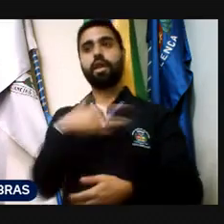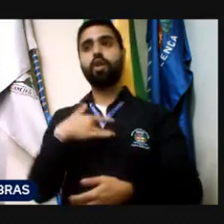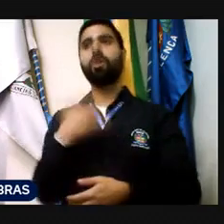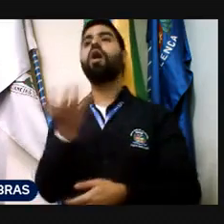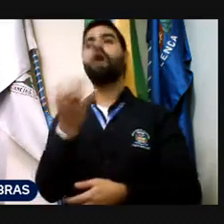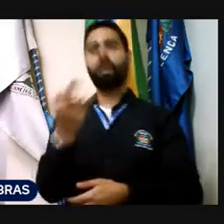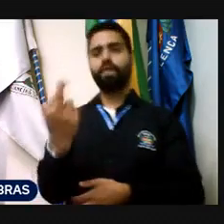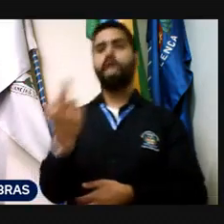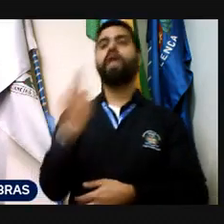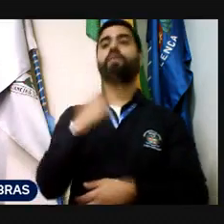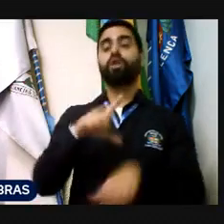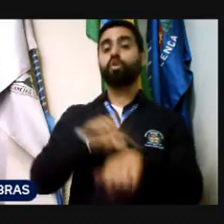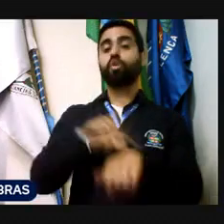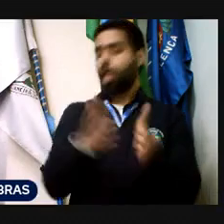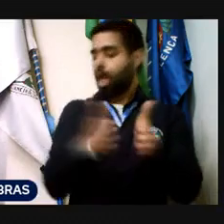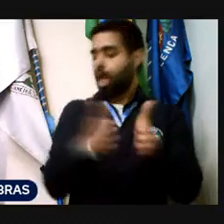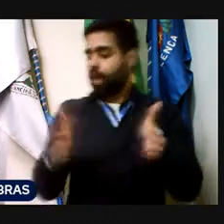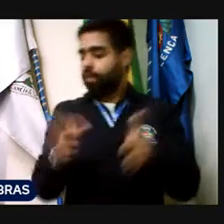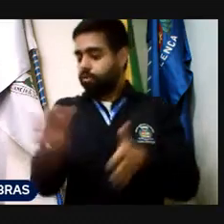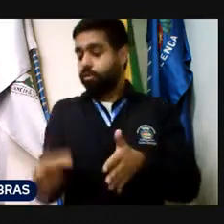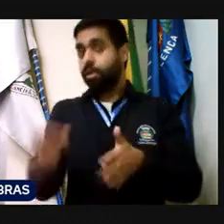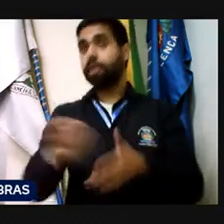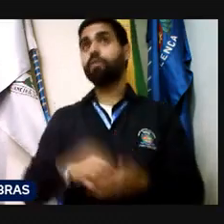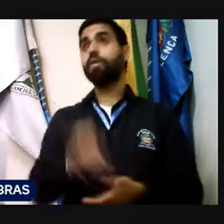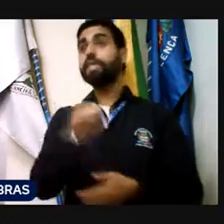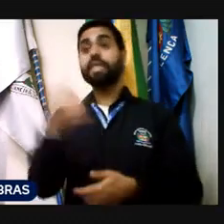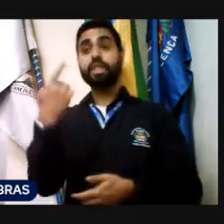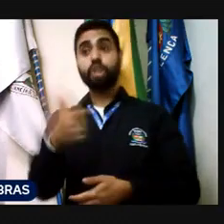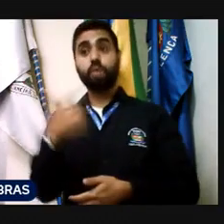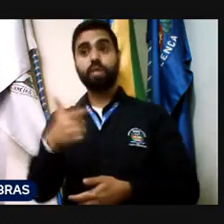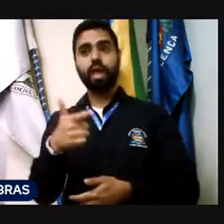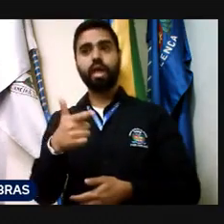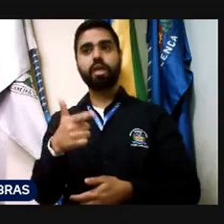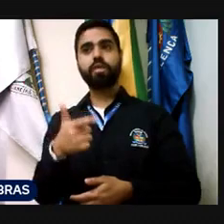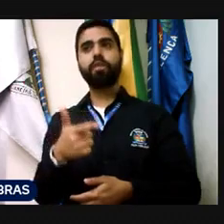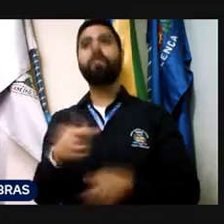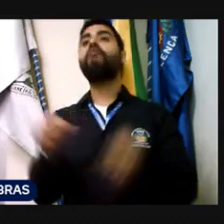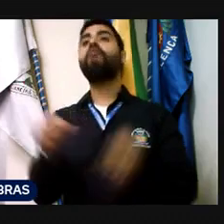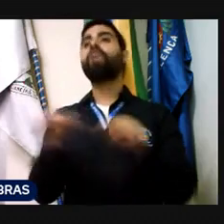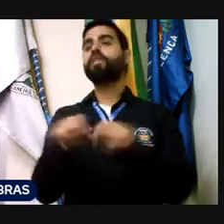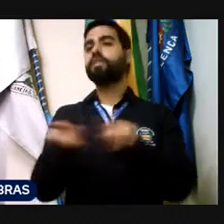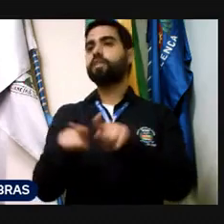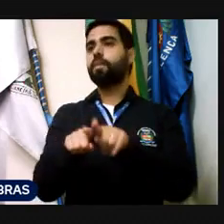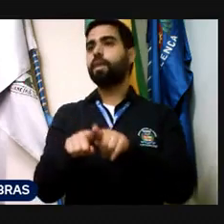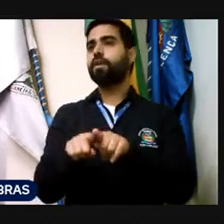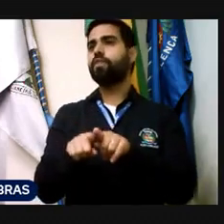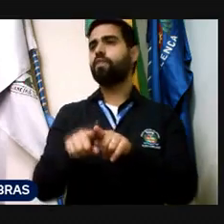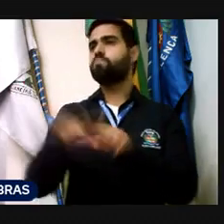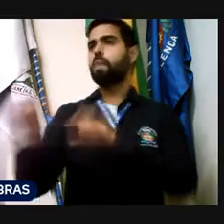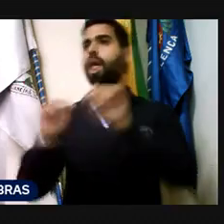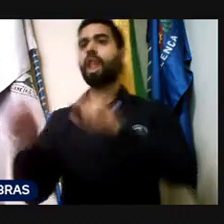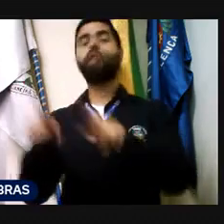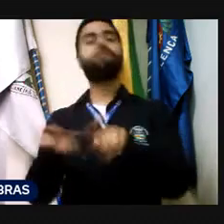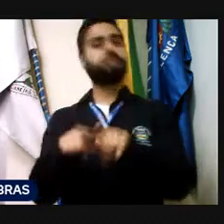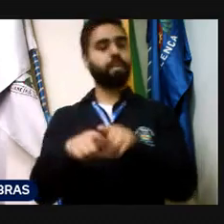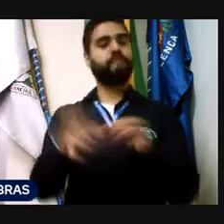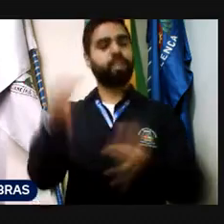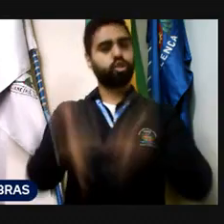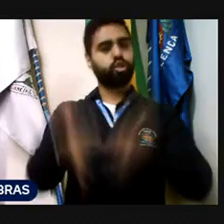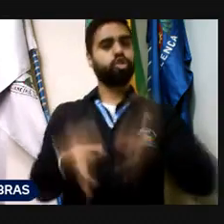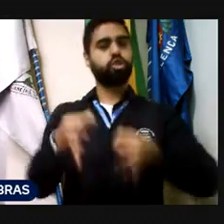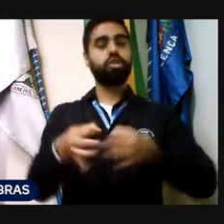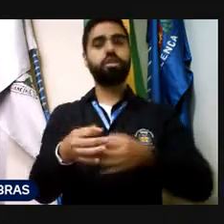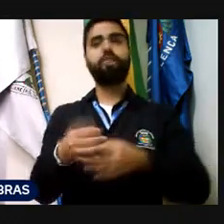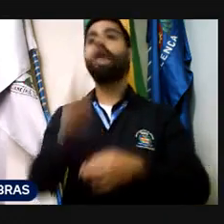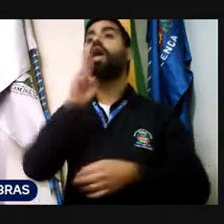resposta no prazo regimental. E se não tirar, nós vamos entrar com uma ação popular e vai sair na liminar pelo juiz e